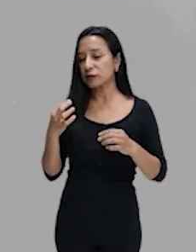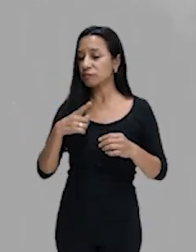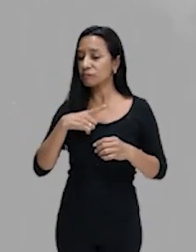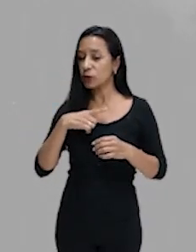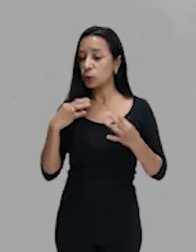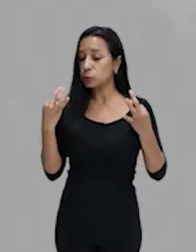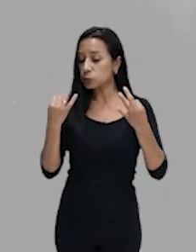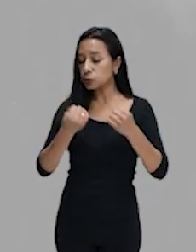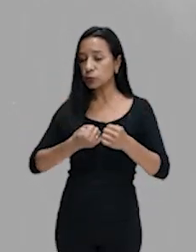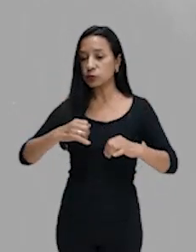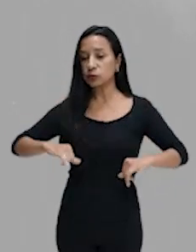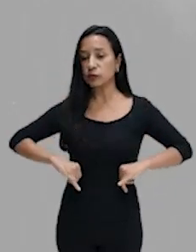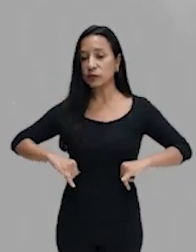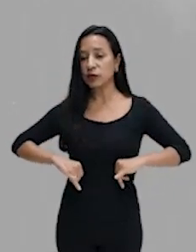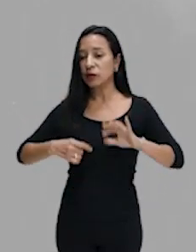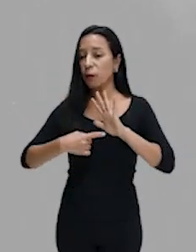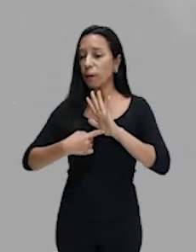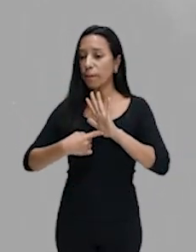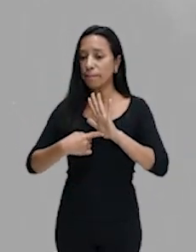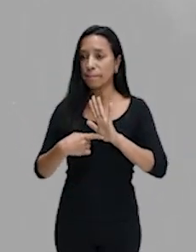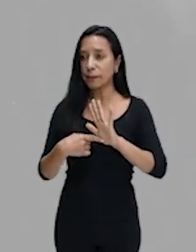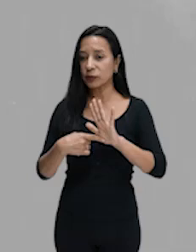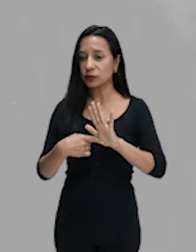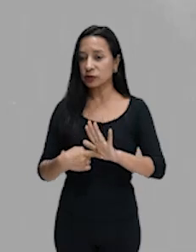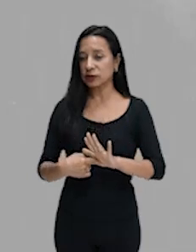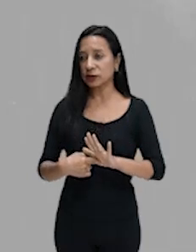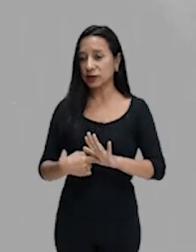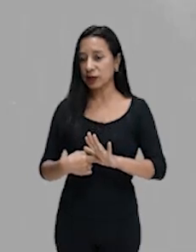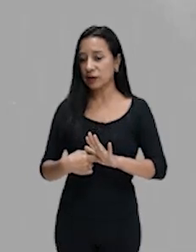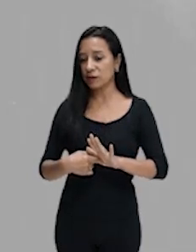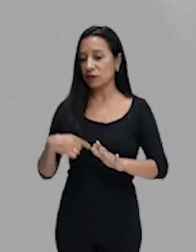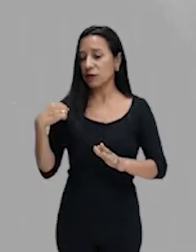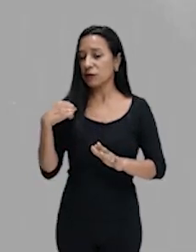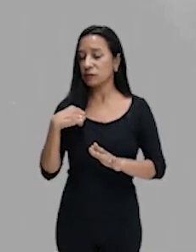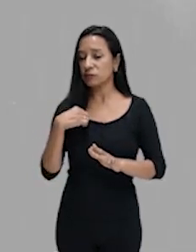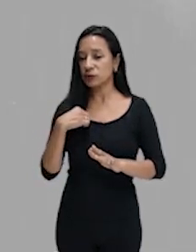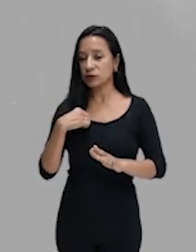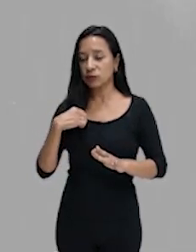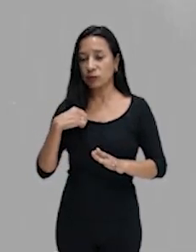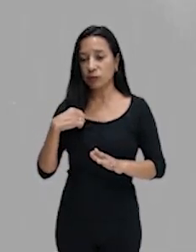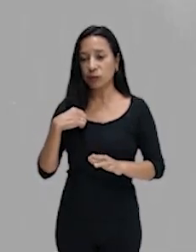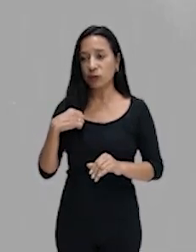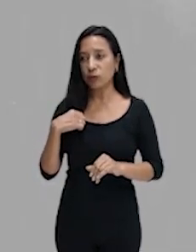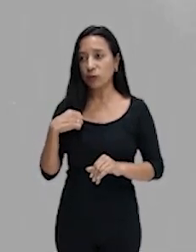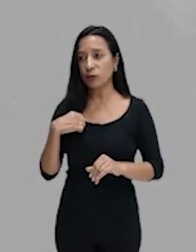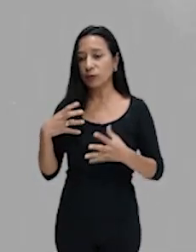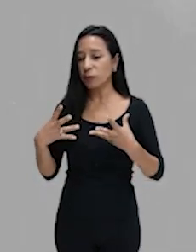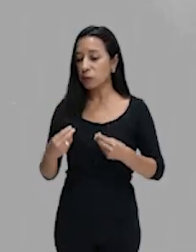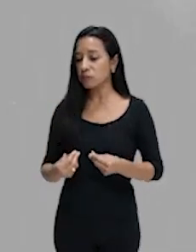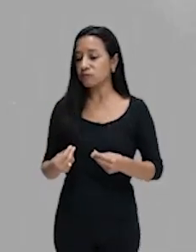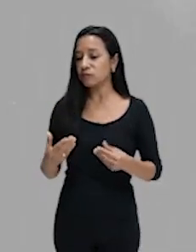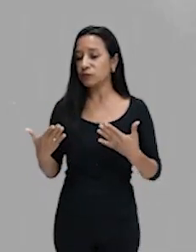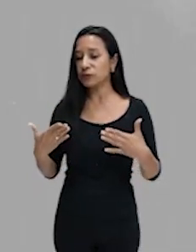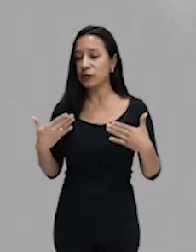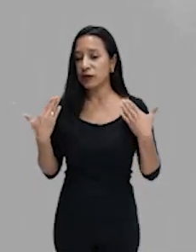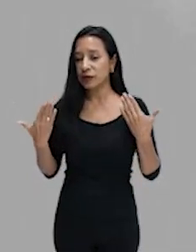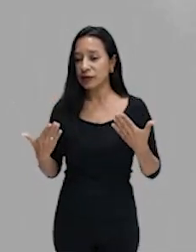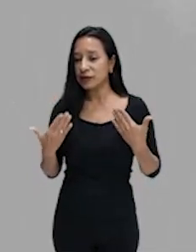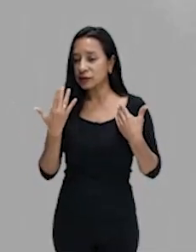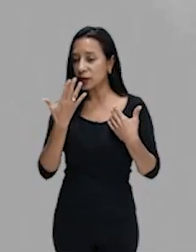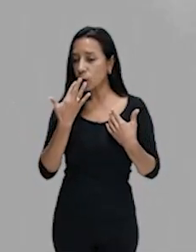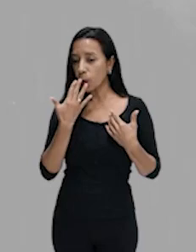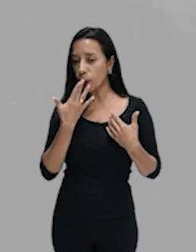sofrimento, ela demonstrava nas suas vestes, né, muita alegria, muita cor.